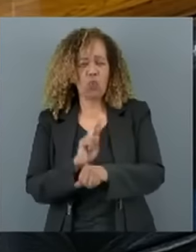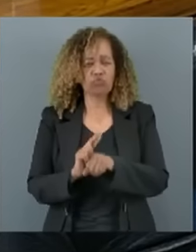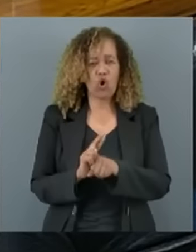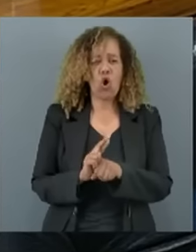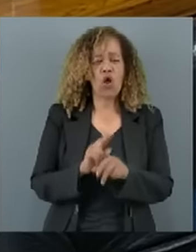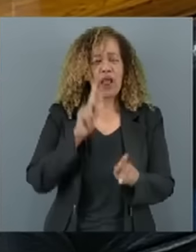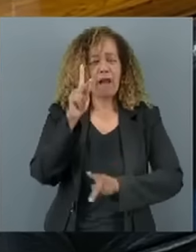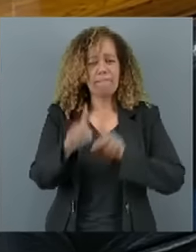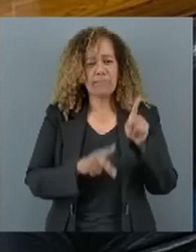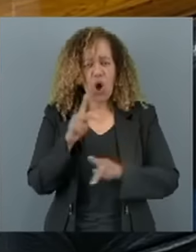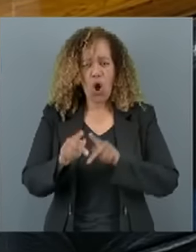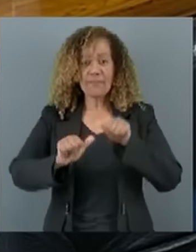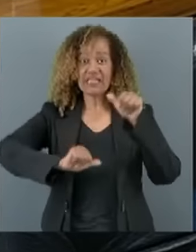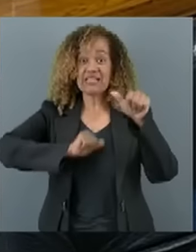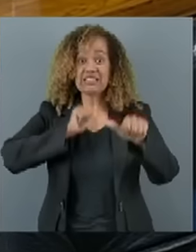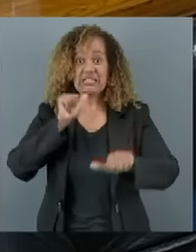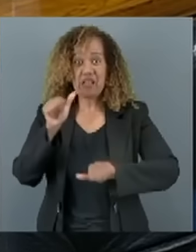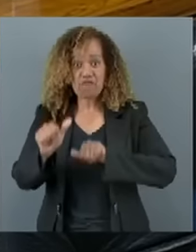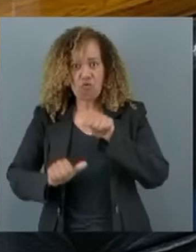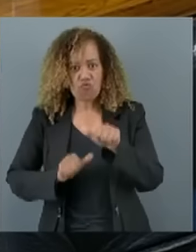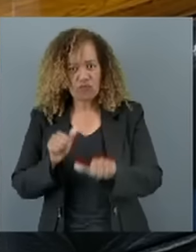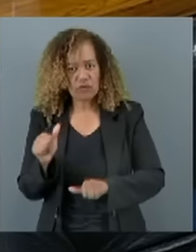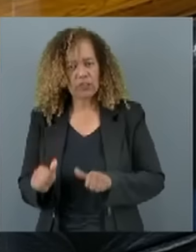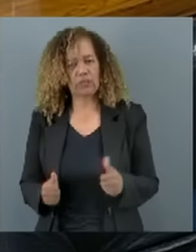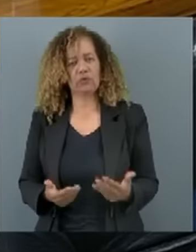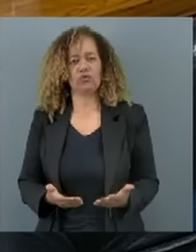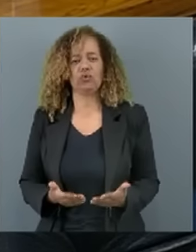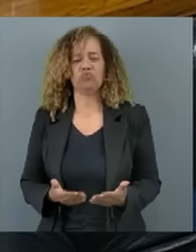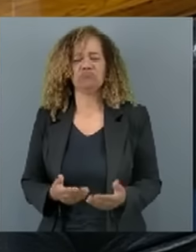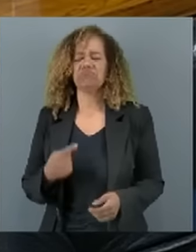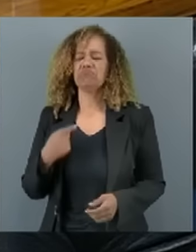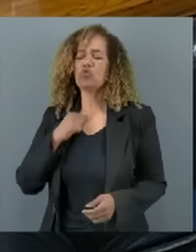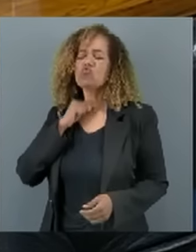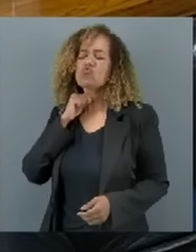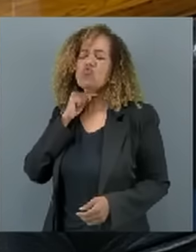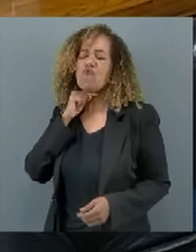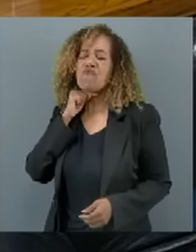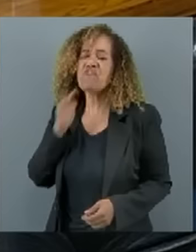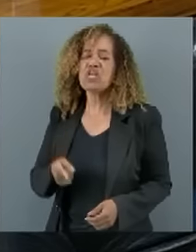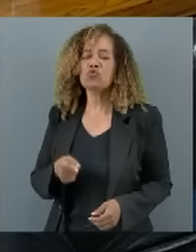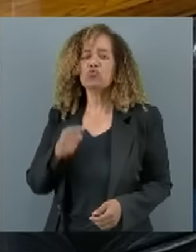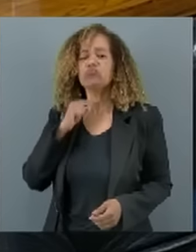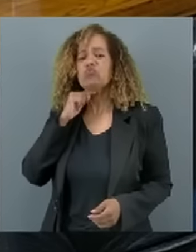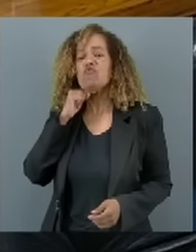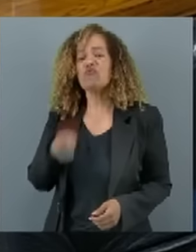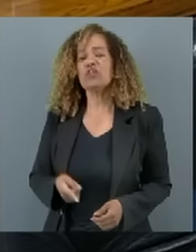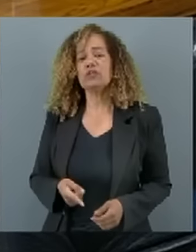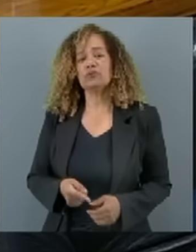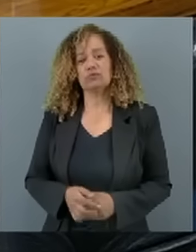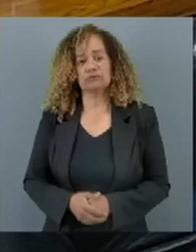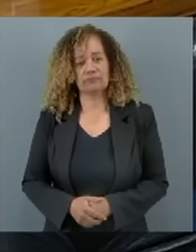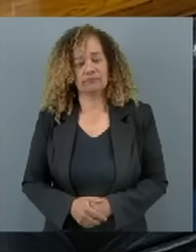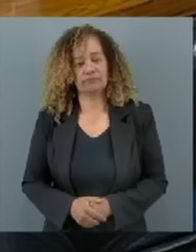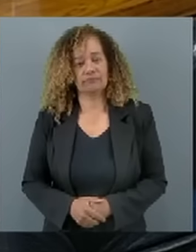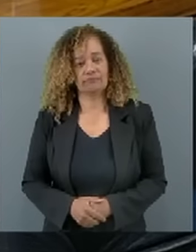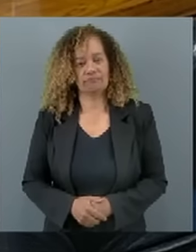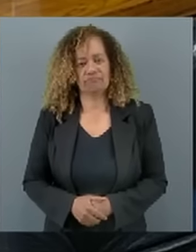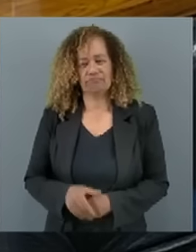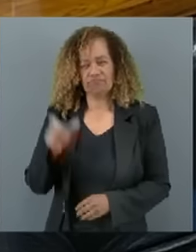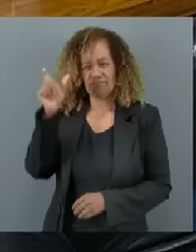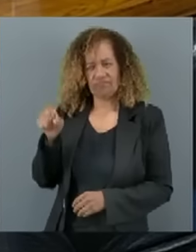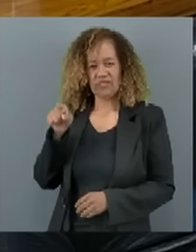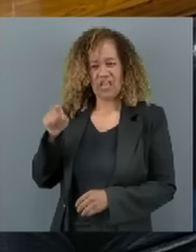povos desenvolvidos eu duvido eu duvido que a senhora não